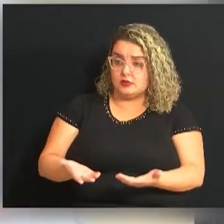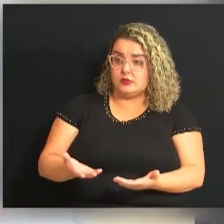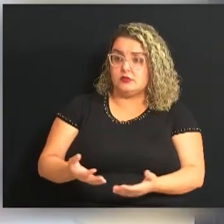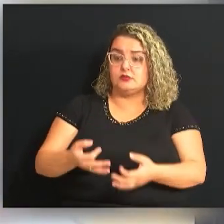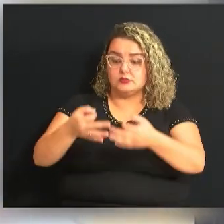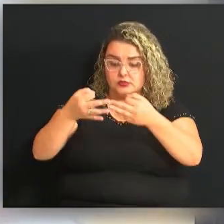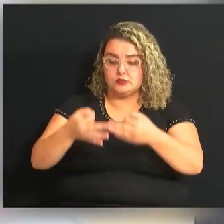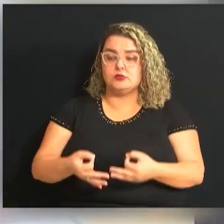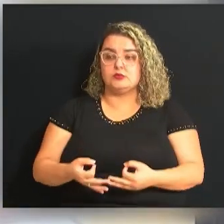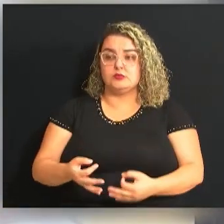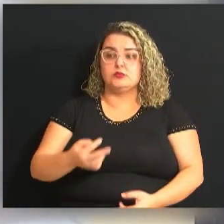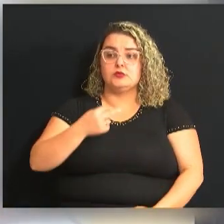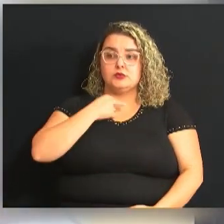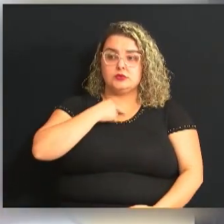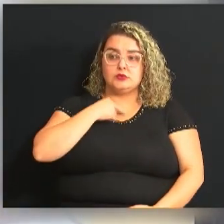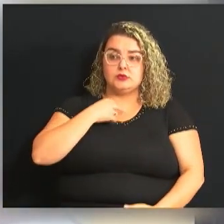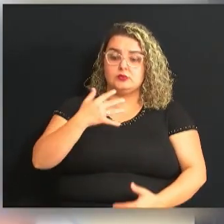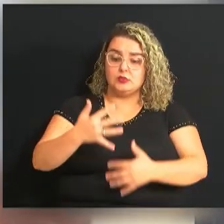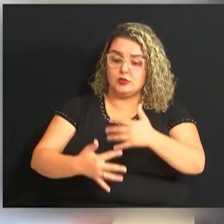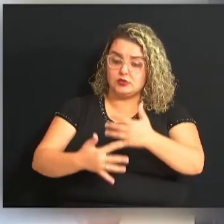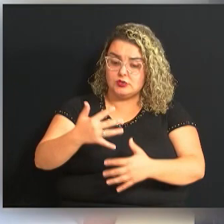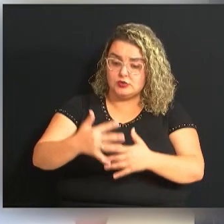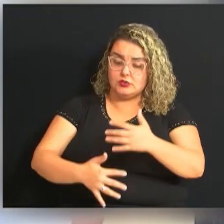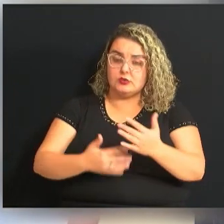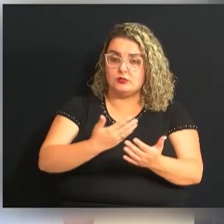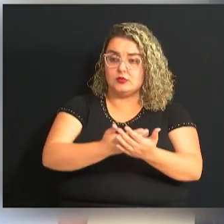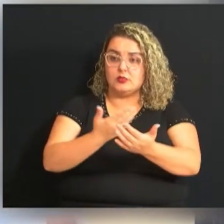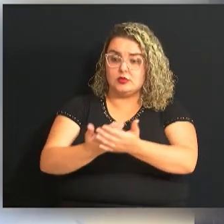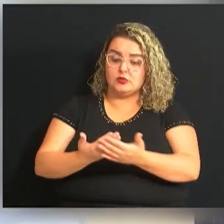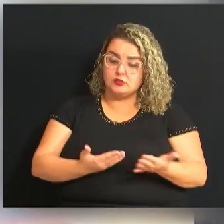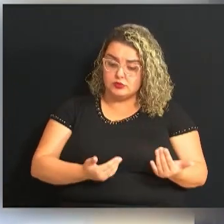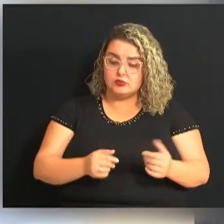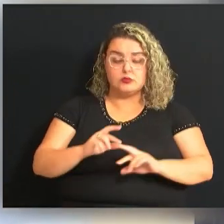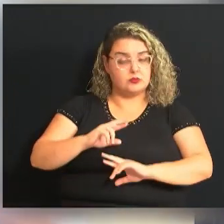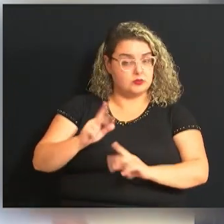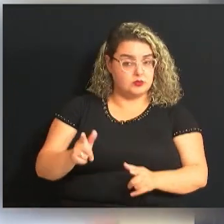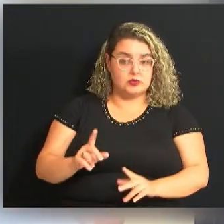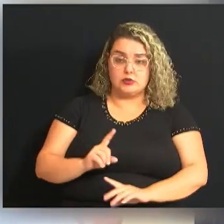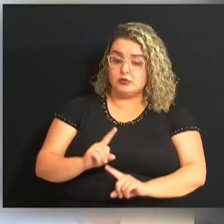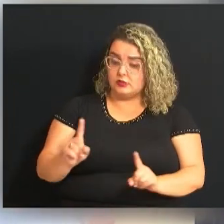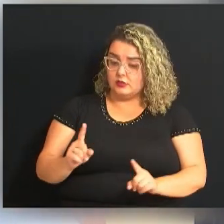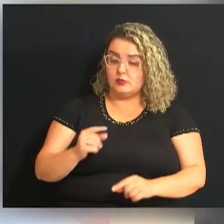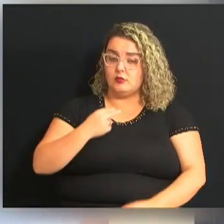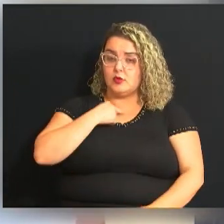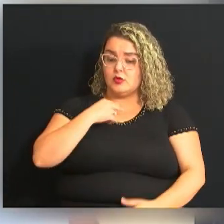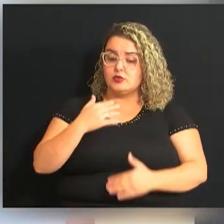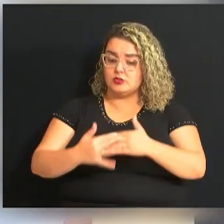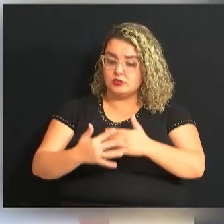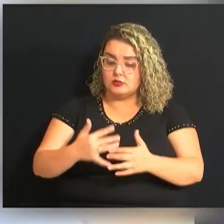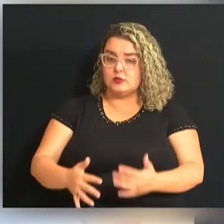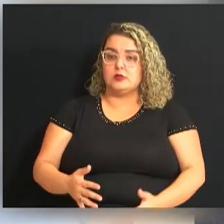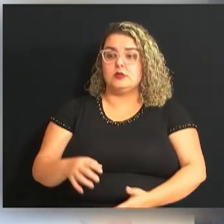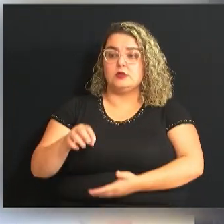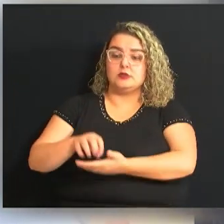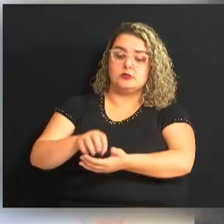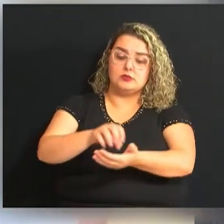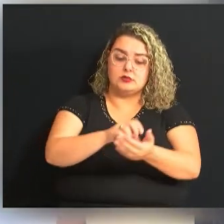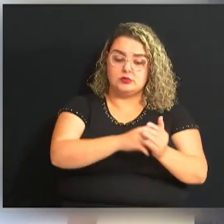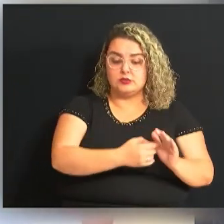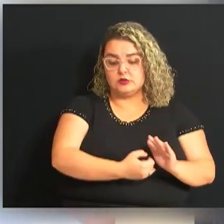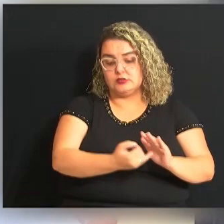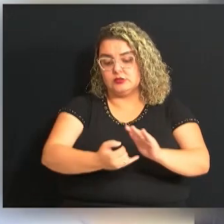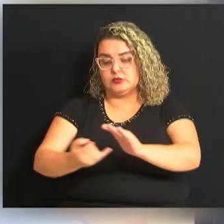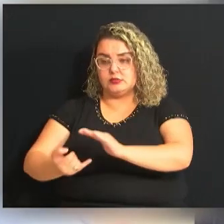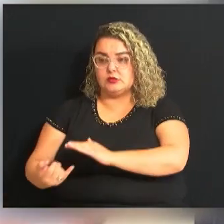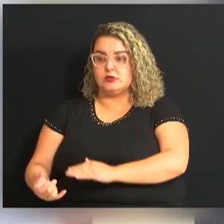não pode atrapalhar os estudos do jovem, pelo contrário, e as entidades que fazem isso, eu tenho